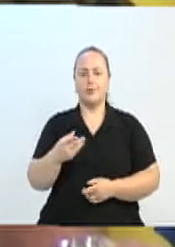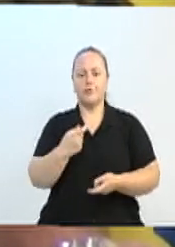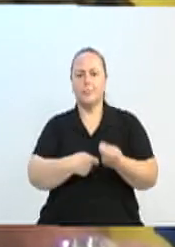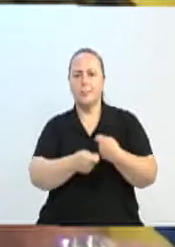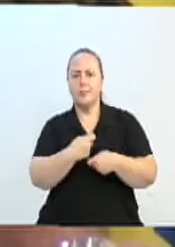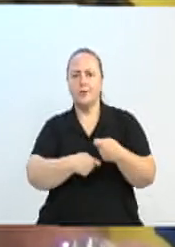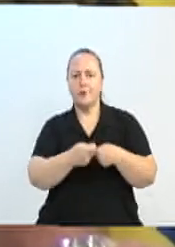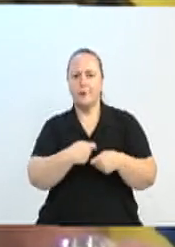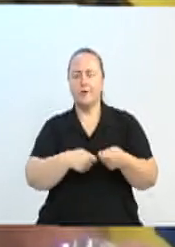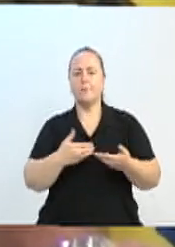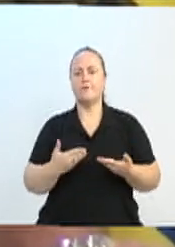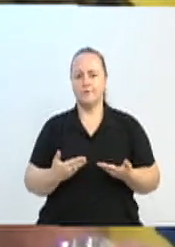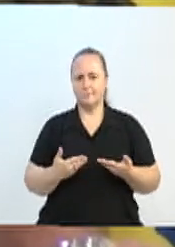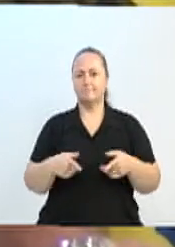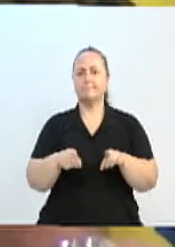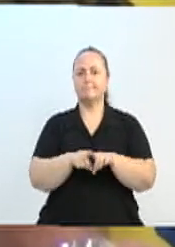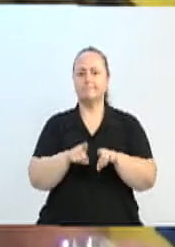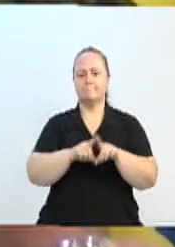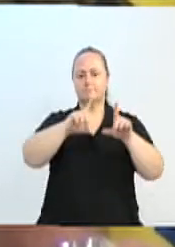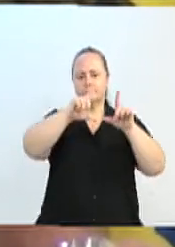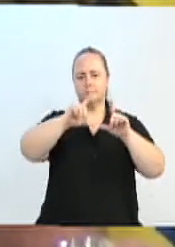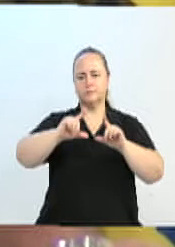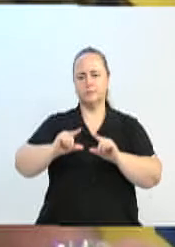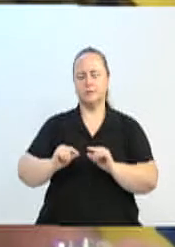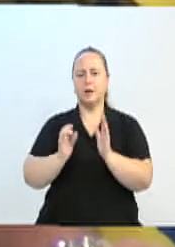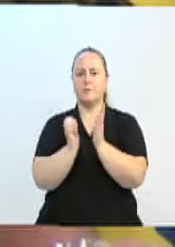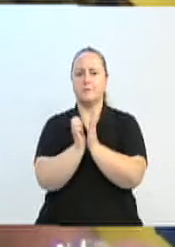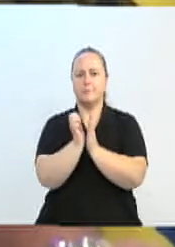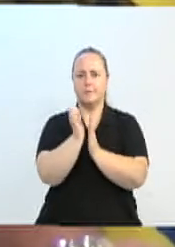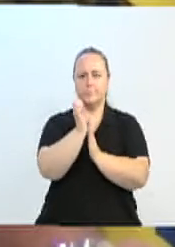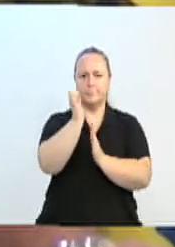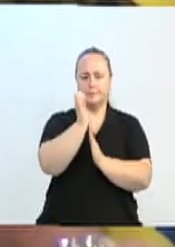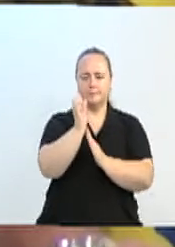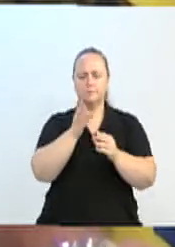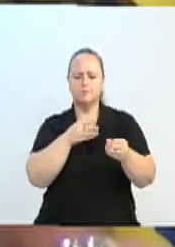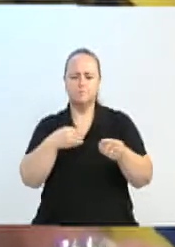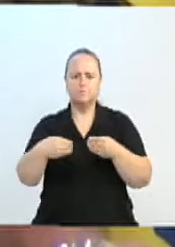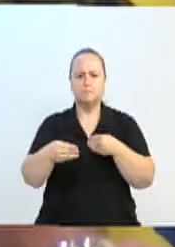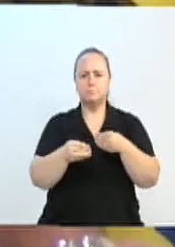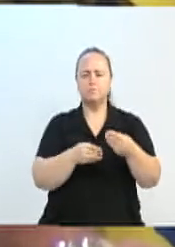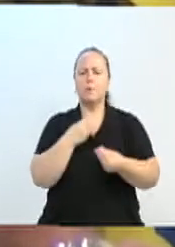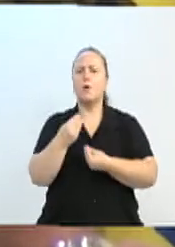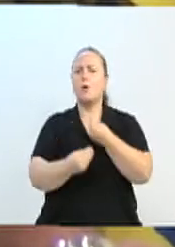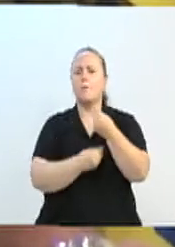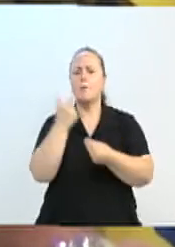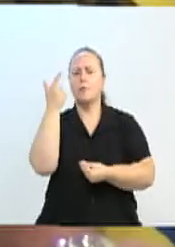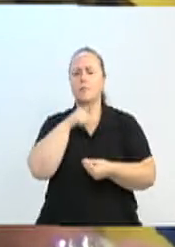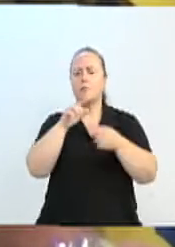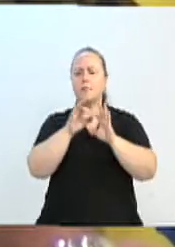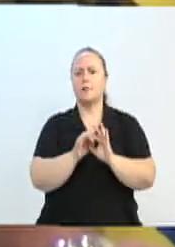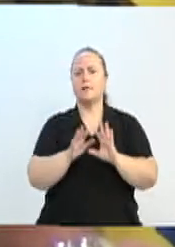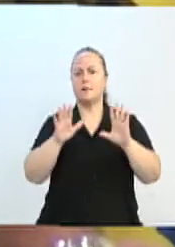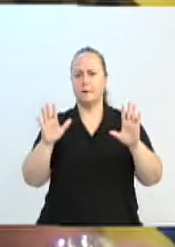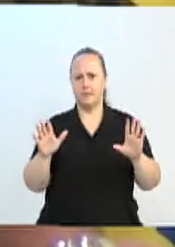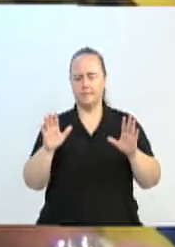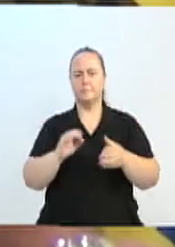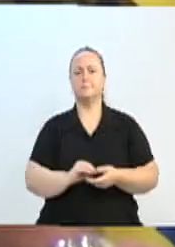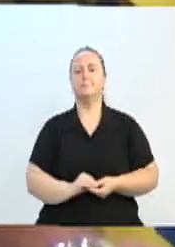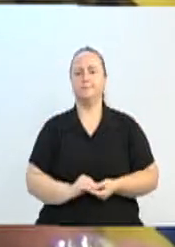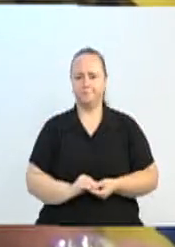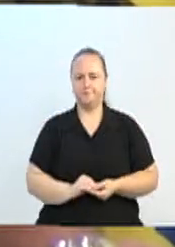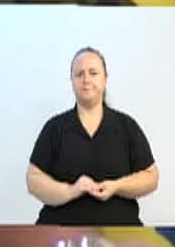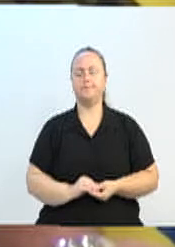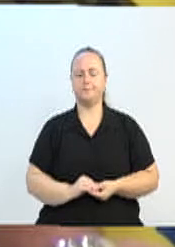cidade reduzindo a burocracia e flexibilizando atos de liberação também na forma diante